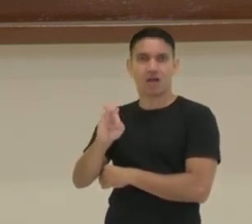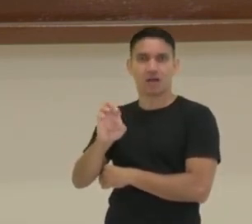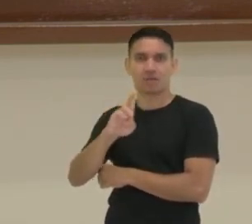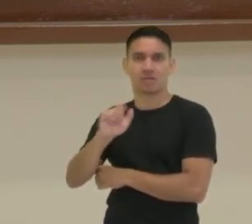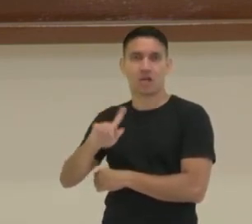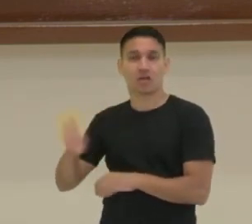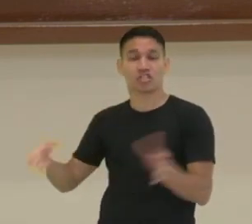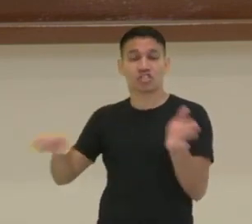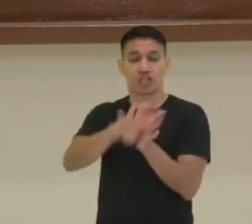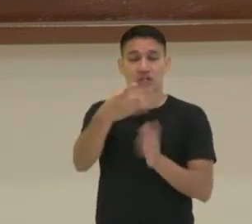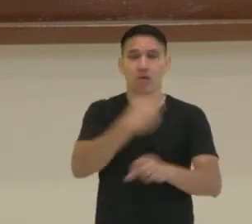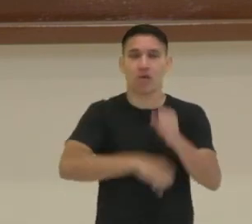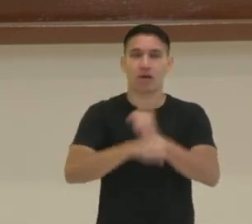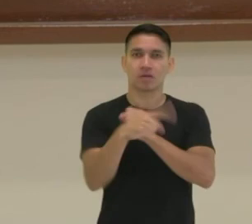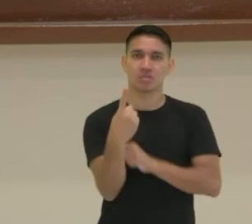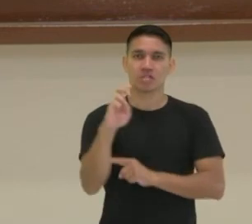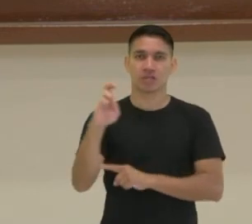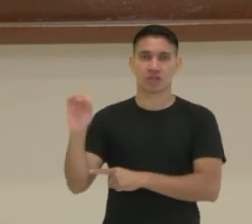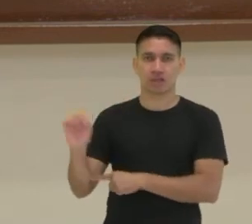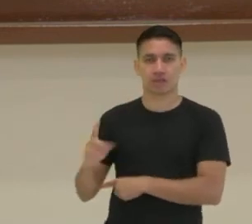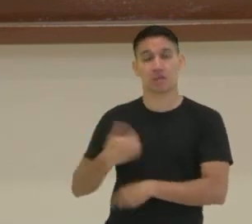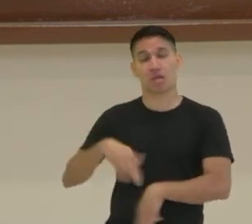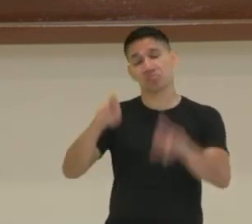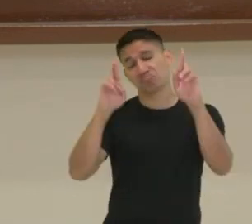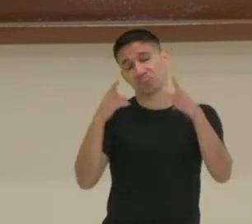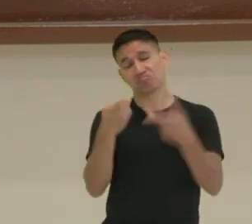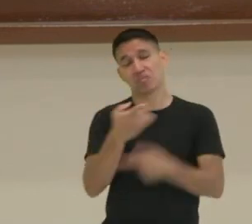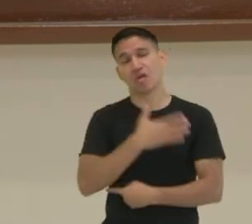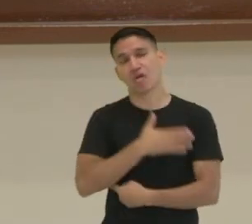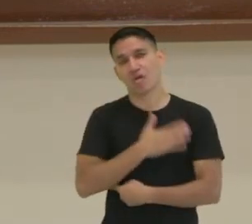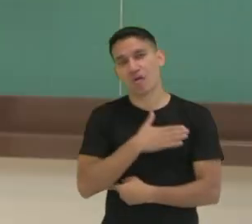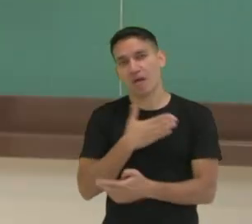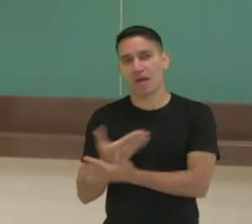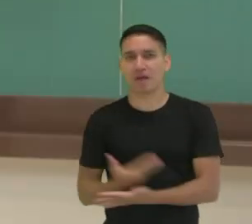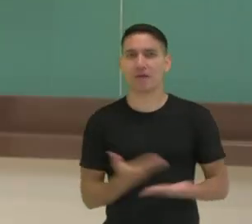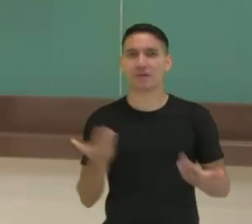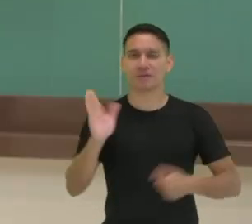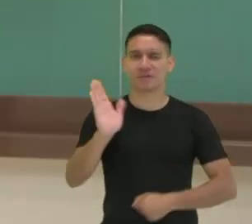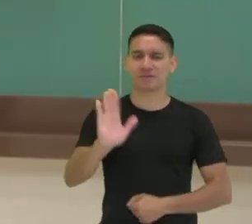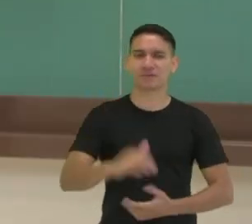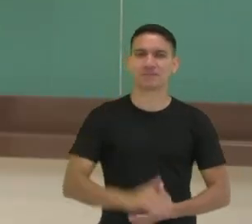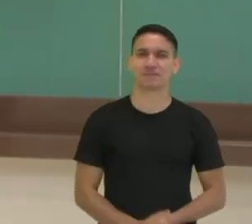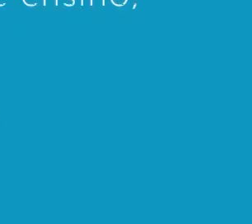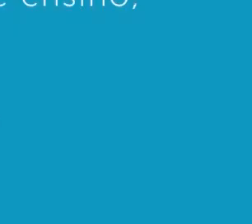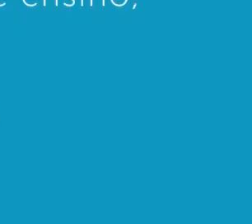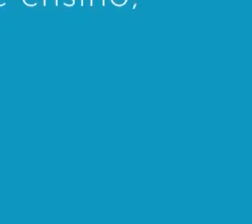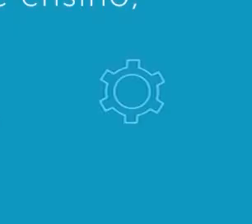aula de hoje. Eu espero que vocês tenham gostado, pessoal, e até a próxima!